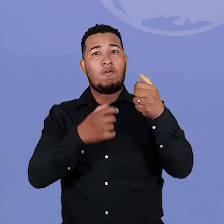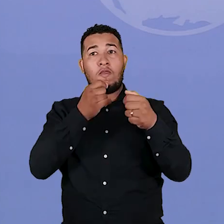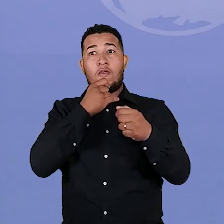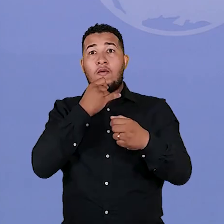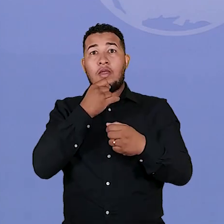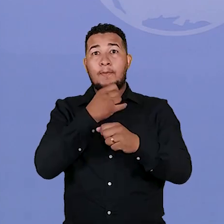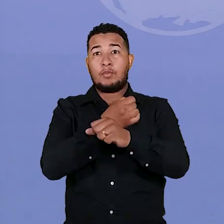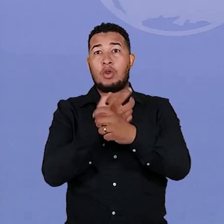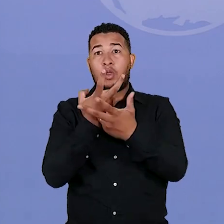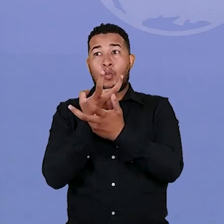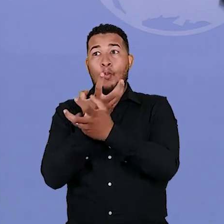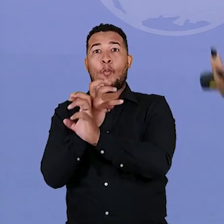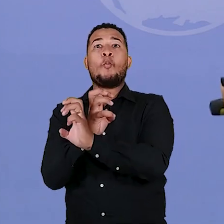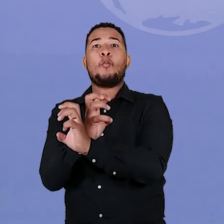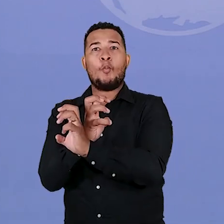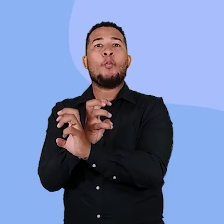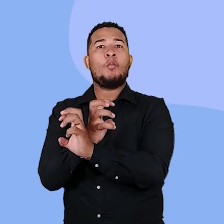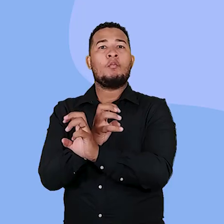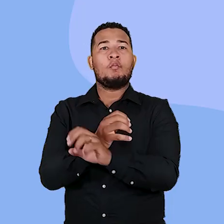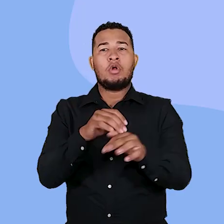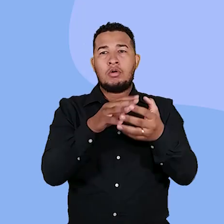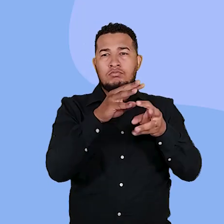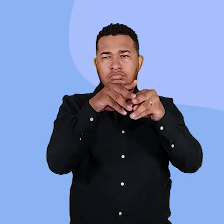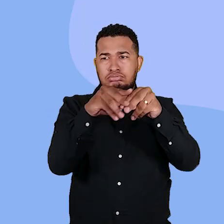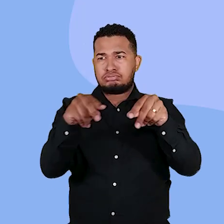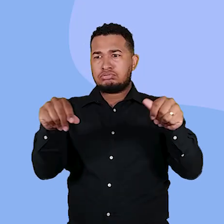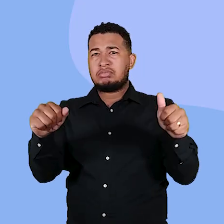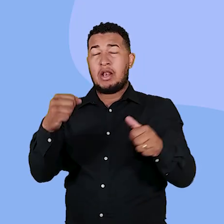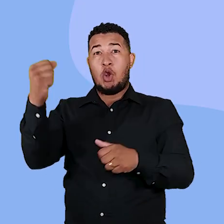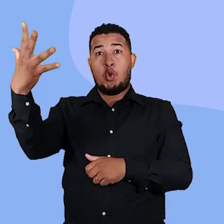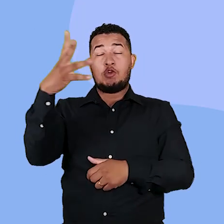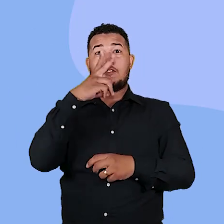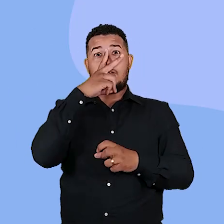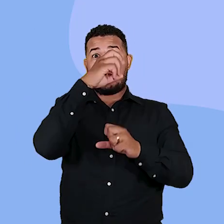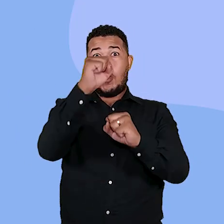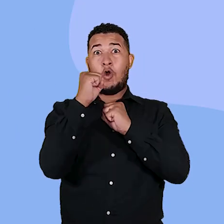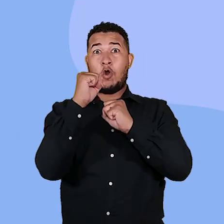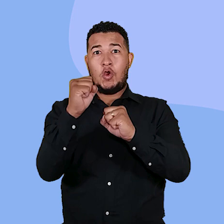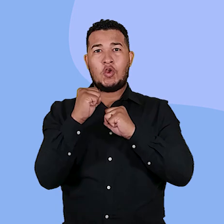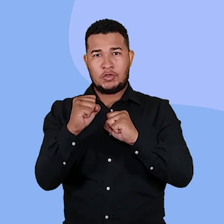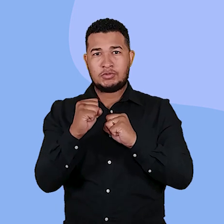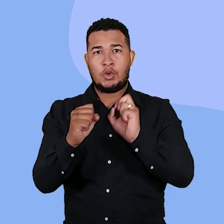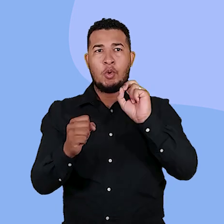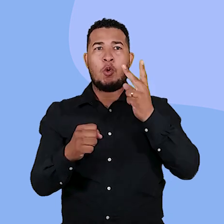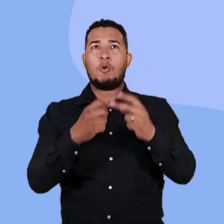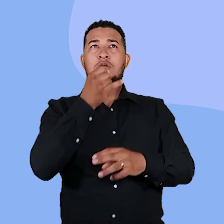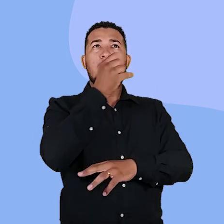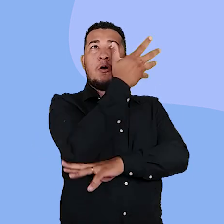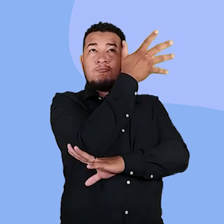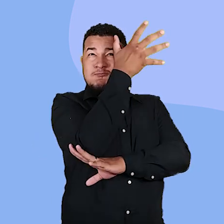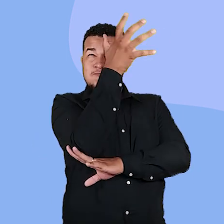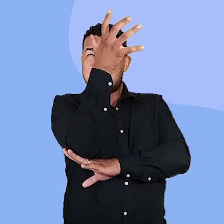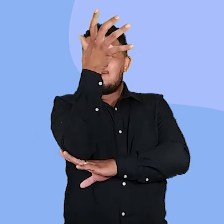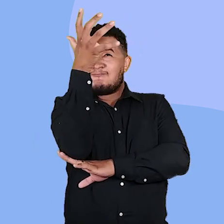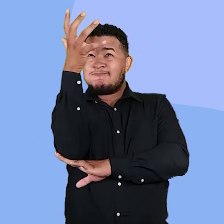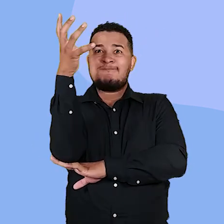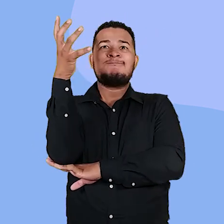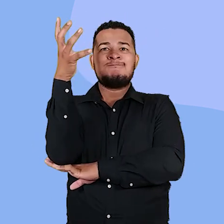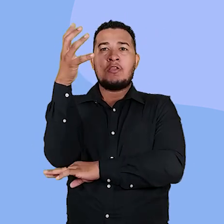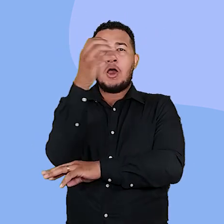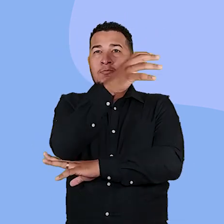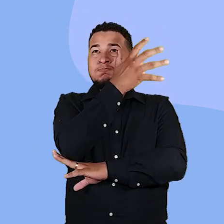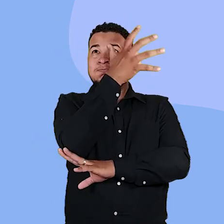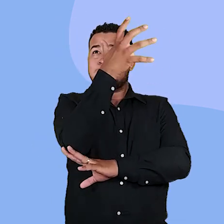um local ele pode ser um quê? Um deserto, muita incidência de luz, né? Ou quando tem, por exemplo, uma